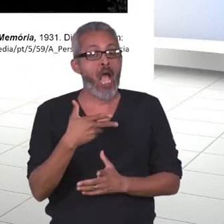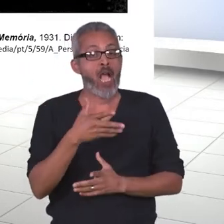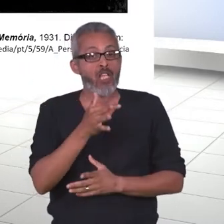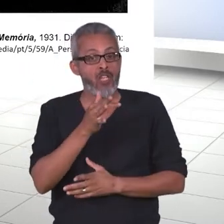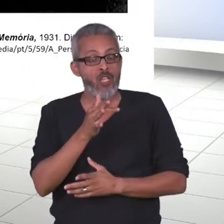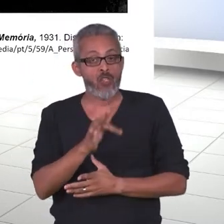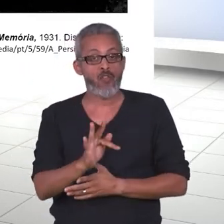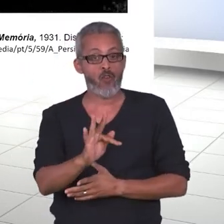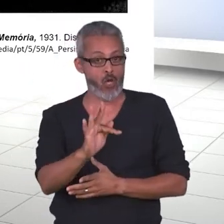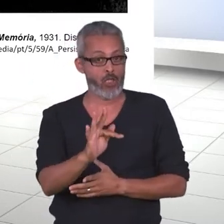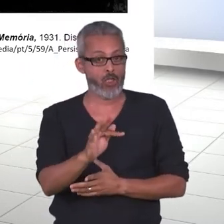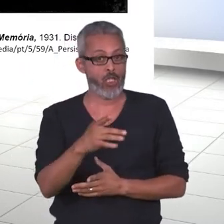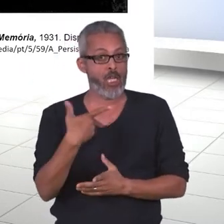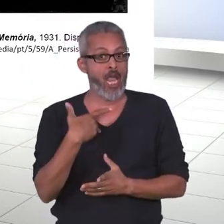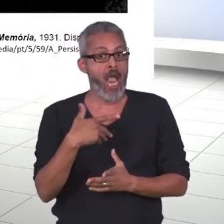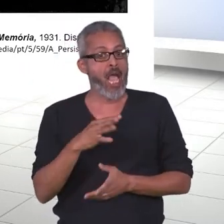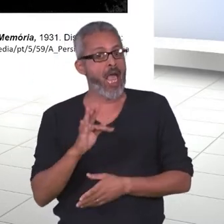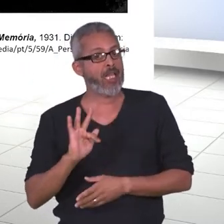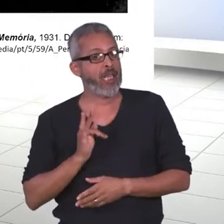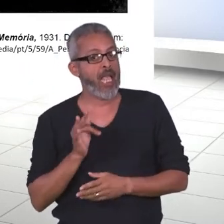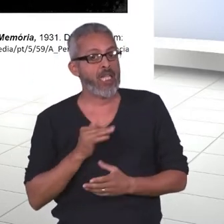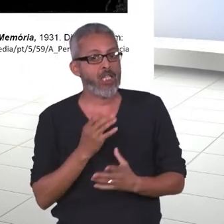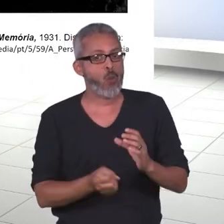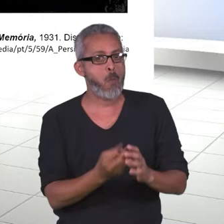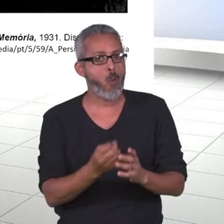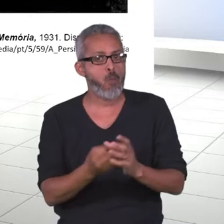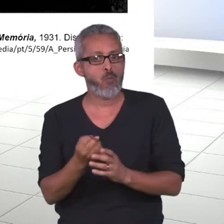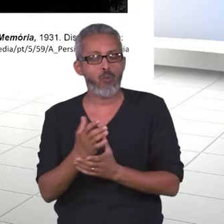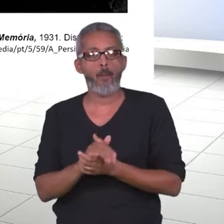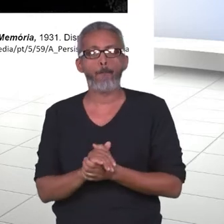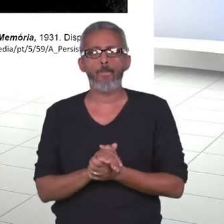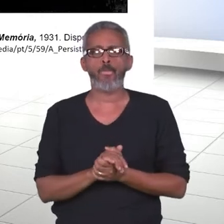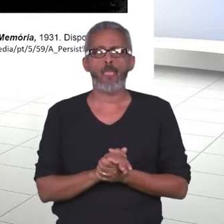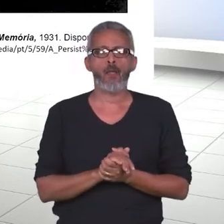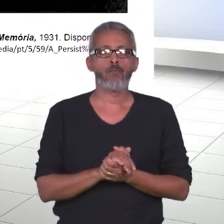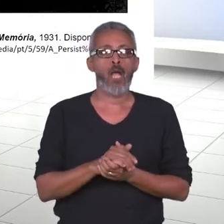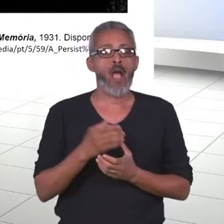teoria da psicanálise de Freud e suas técnicas de composição.